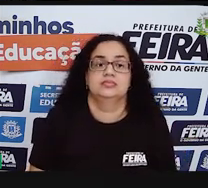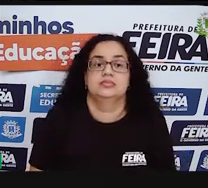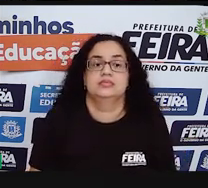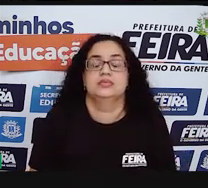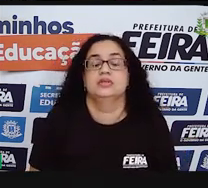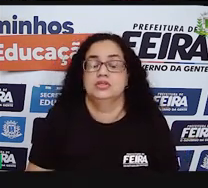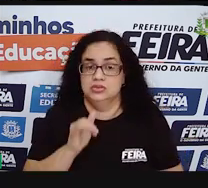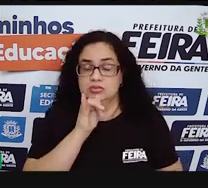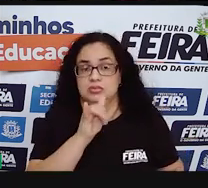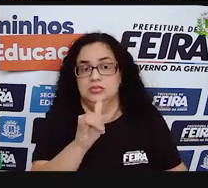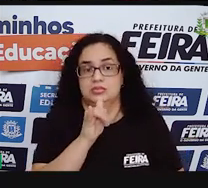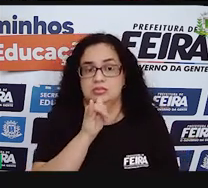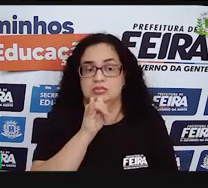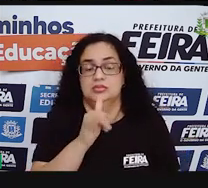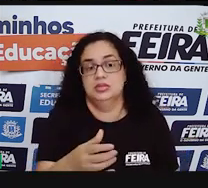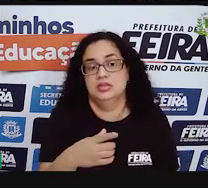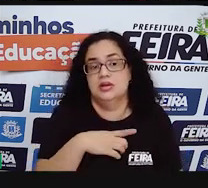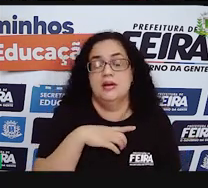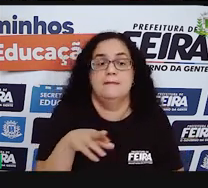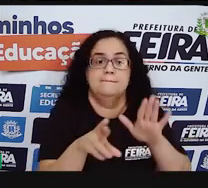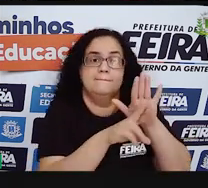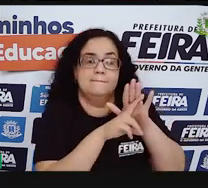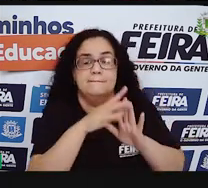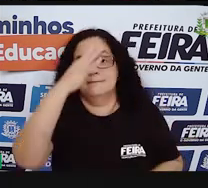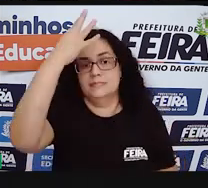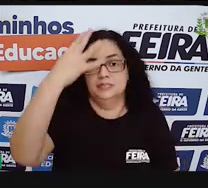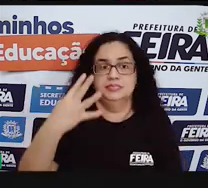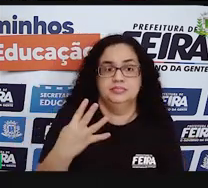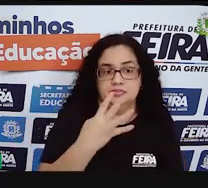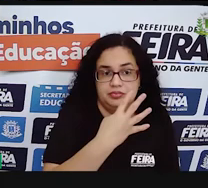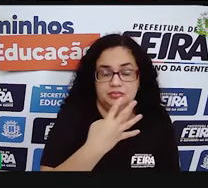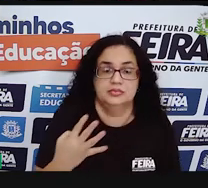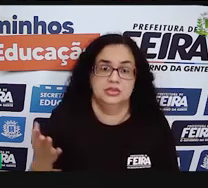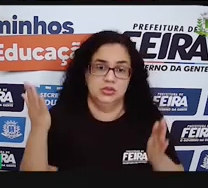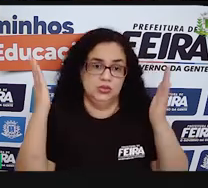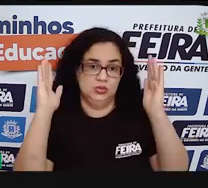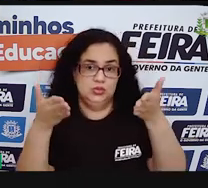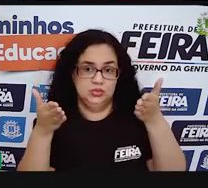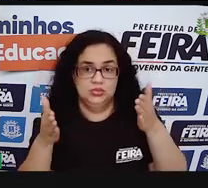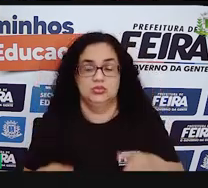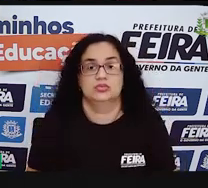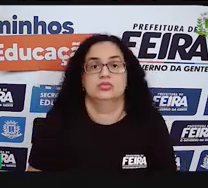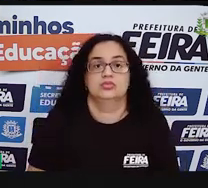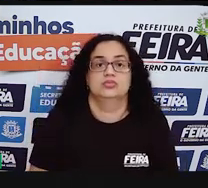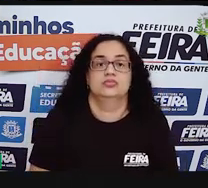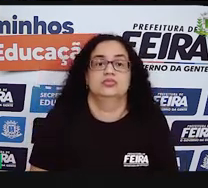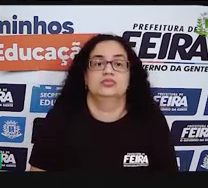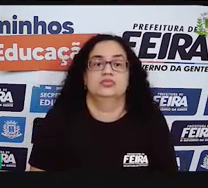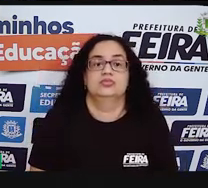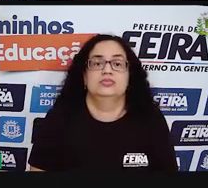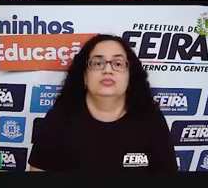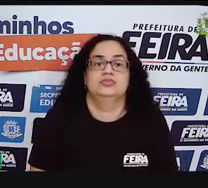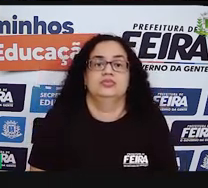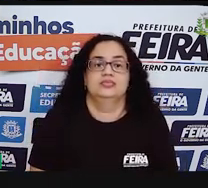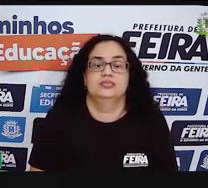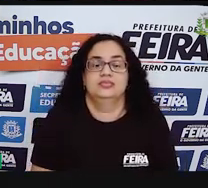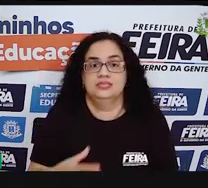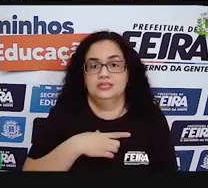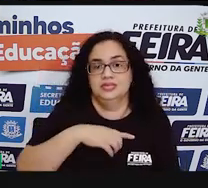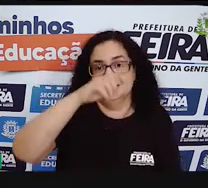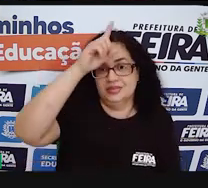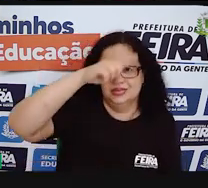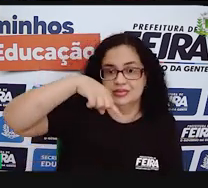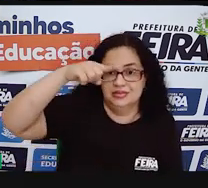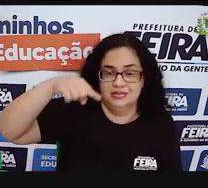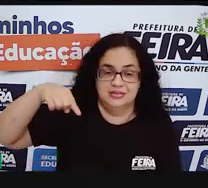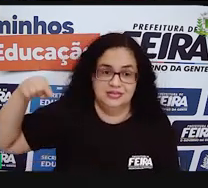as mesmas informações apresentadas numa tabela, sendo agora representadas através de um gráfico. Esse gráfico aí,